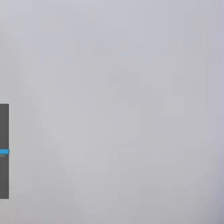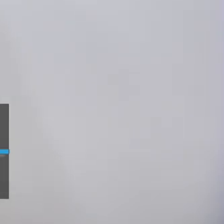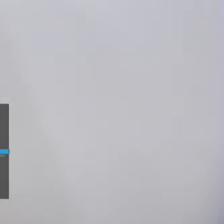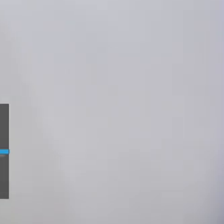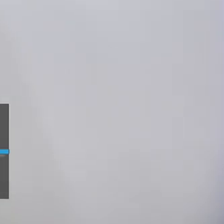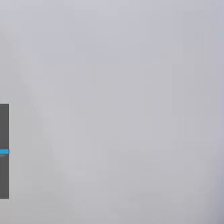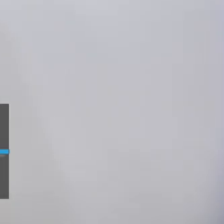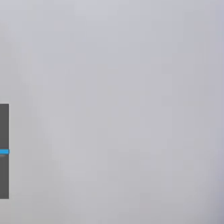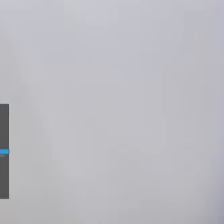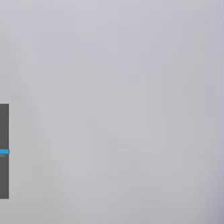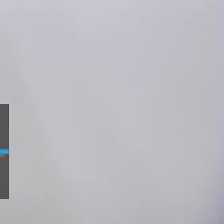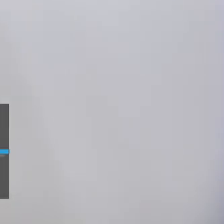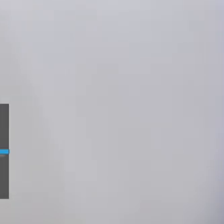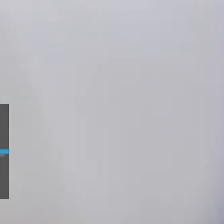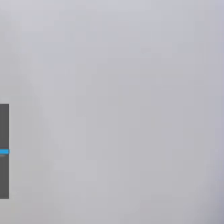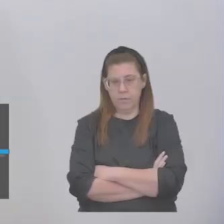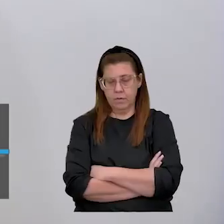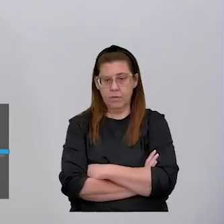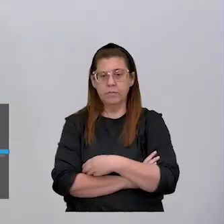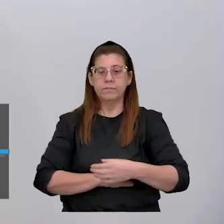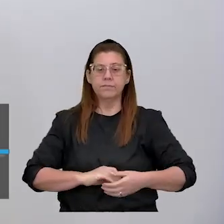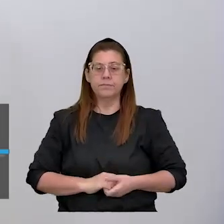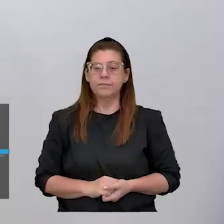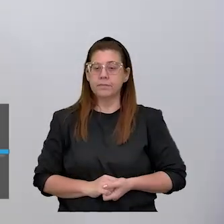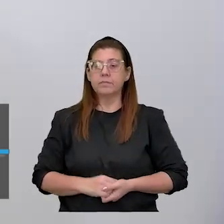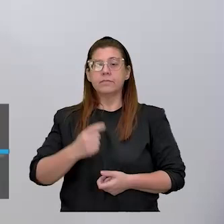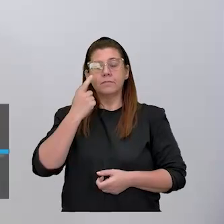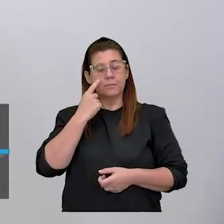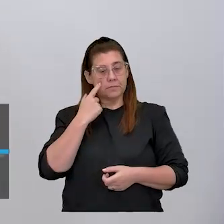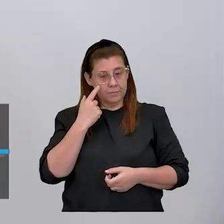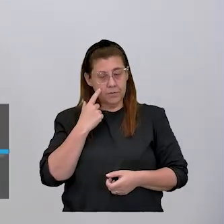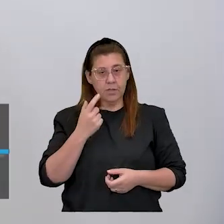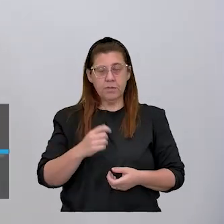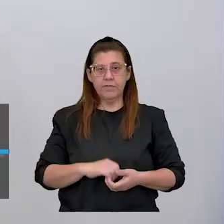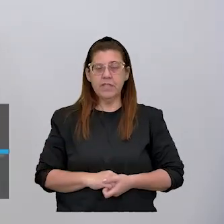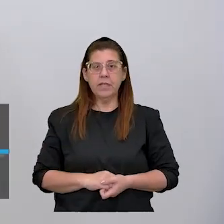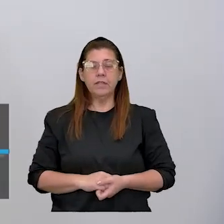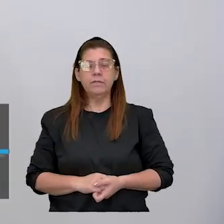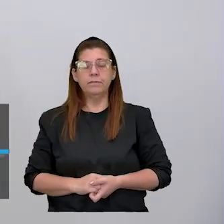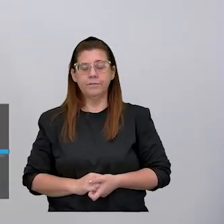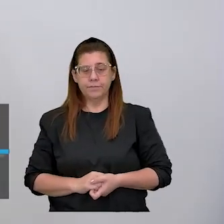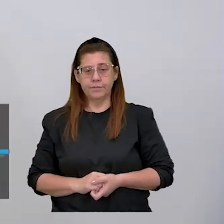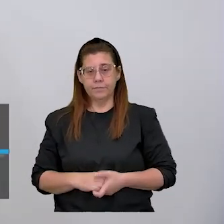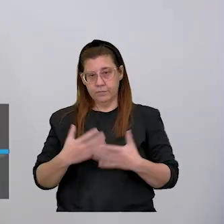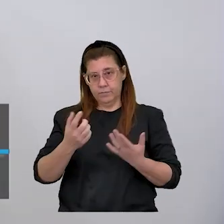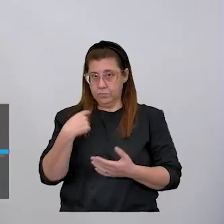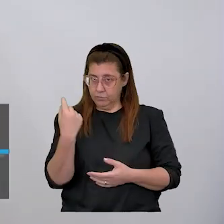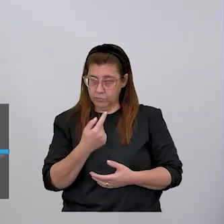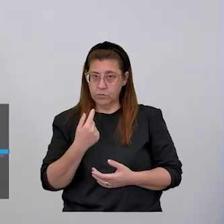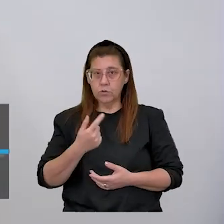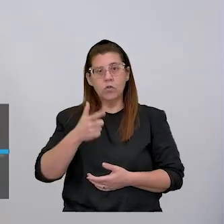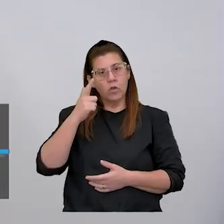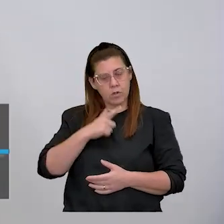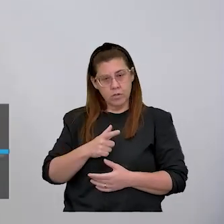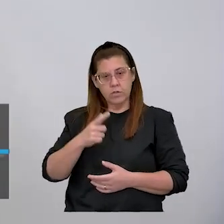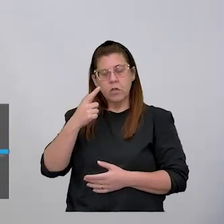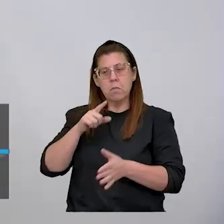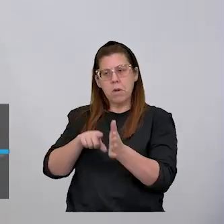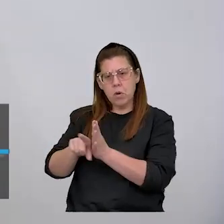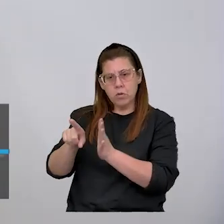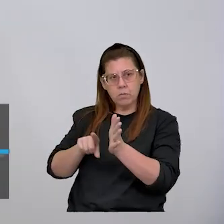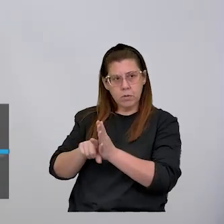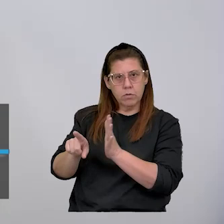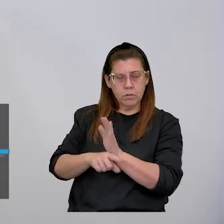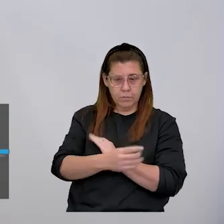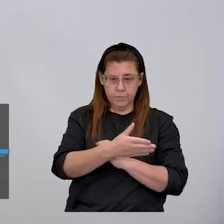are you. Então, vocês viram que não foi tão complexo assim, porque a gente conseguiu, assim, eu fiz as perguntas